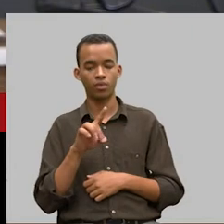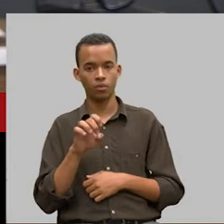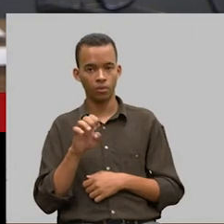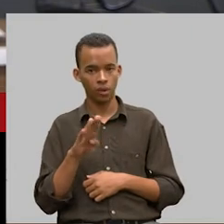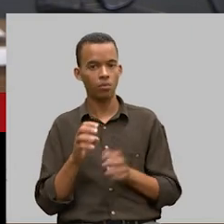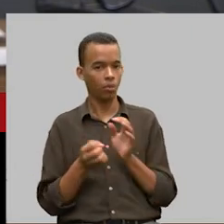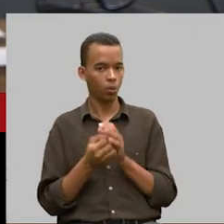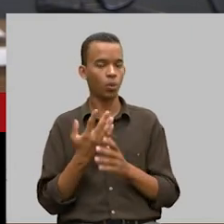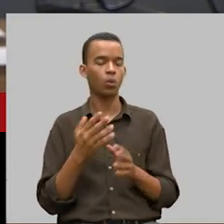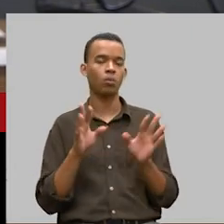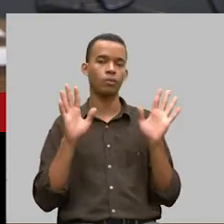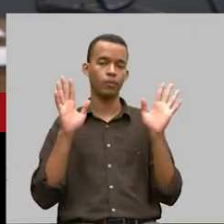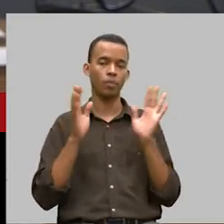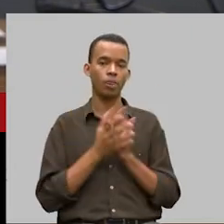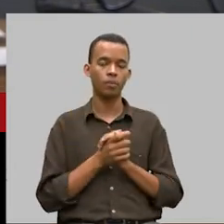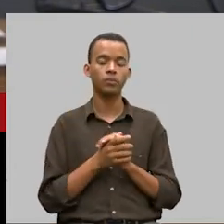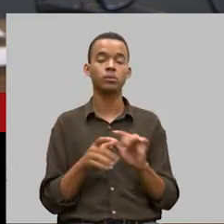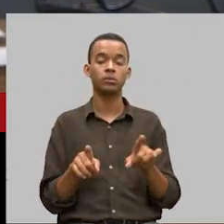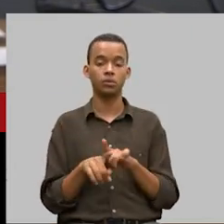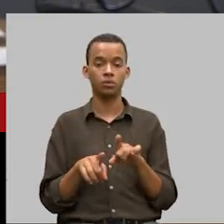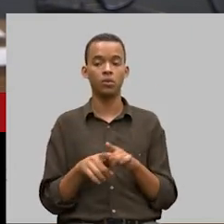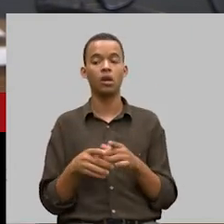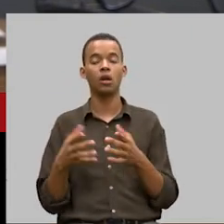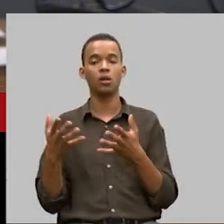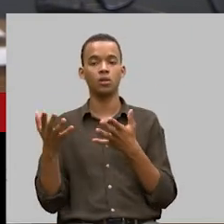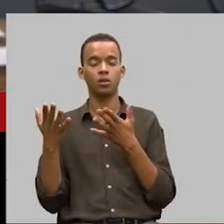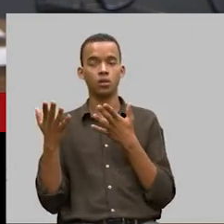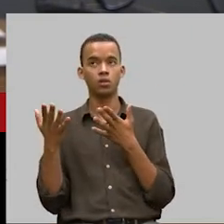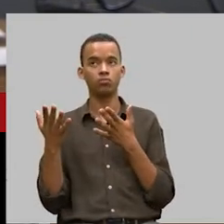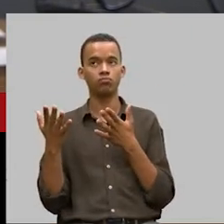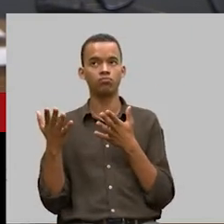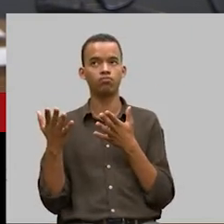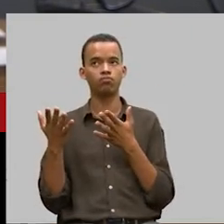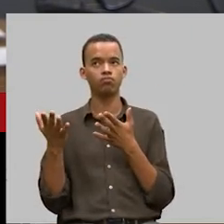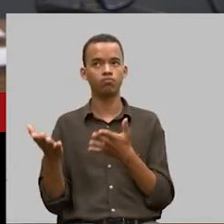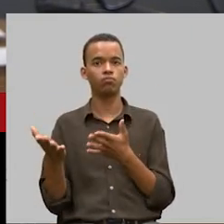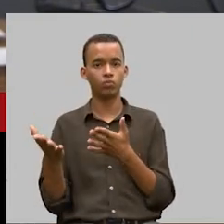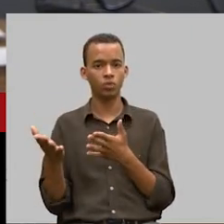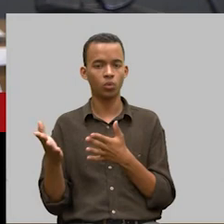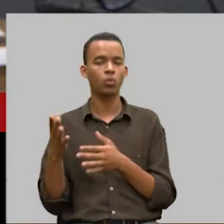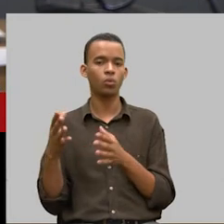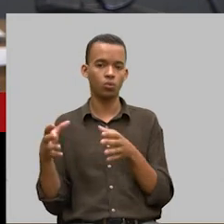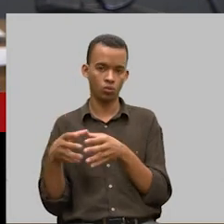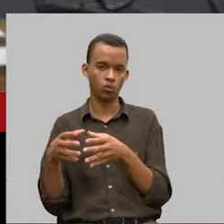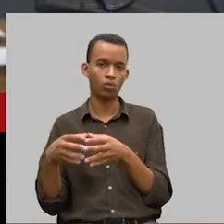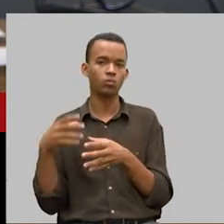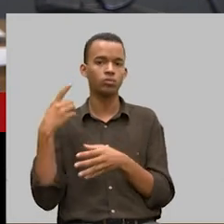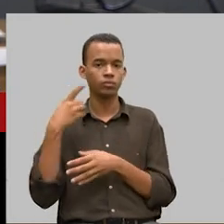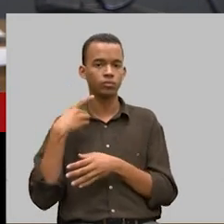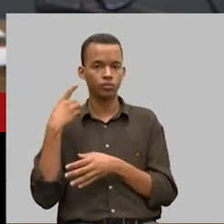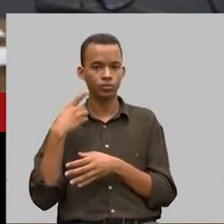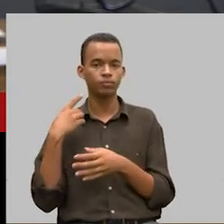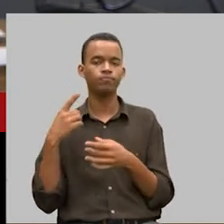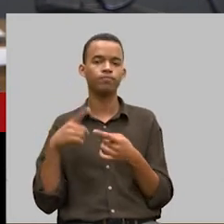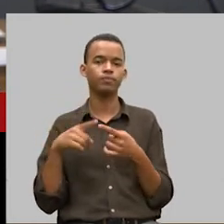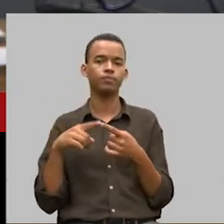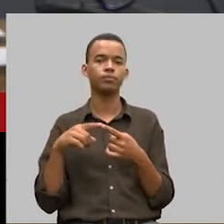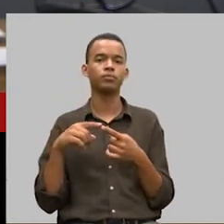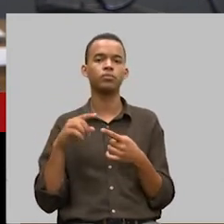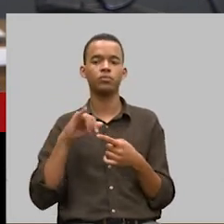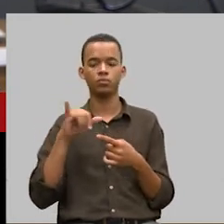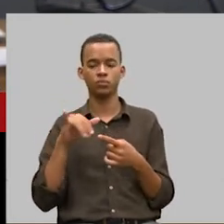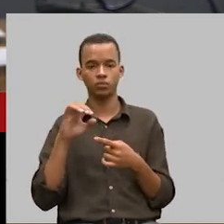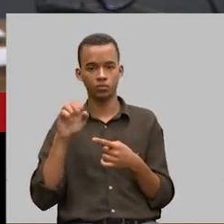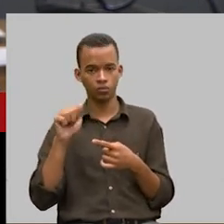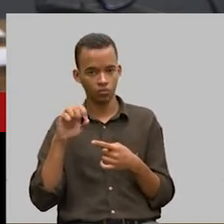também e do do do da da da da dos deputados né especialmente aqui o caso do deputado Padre João que